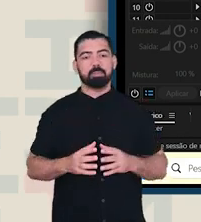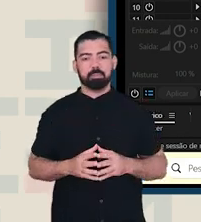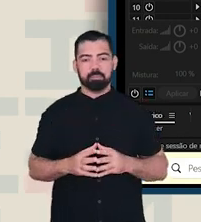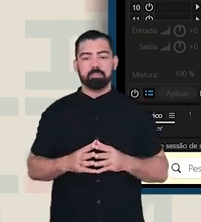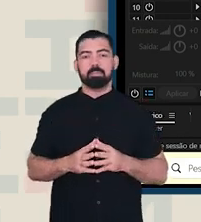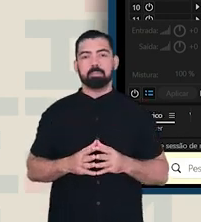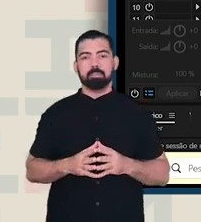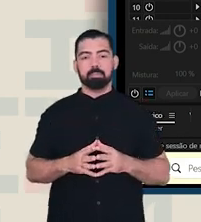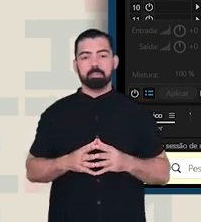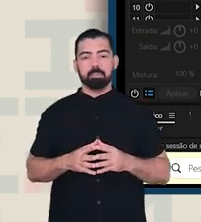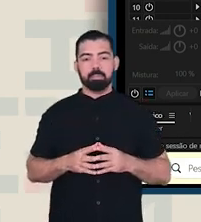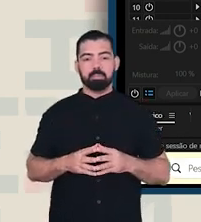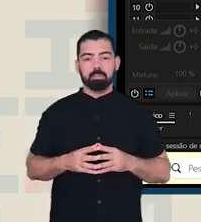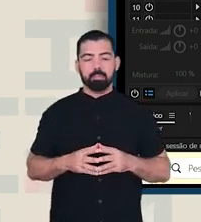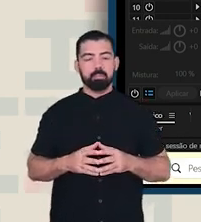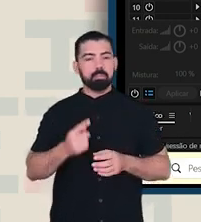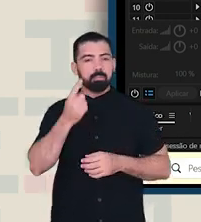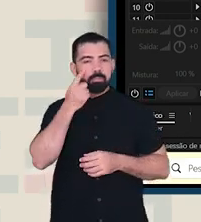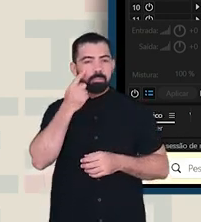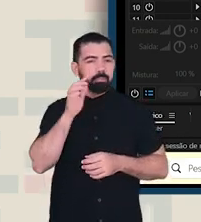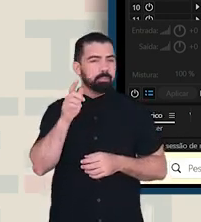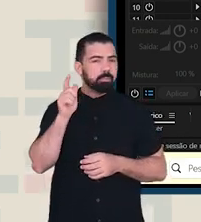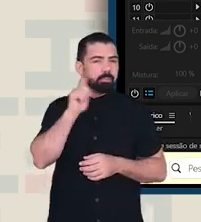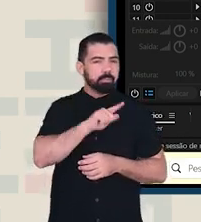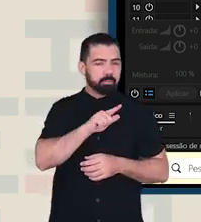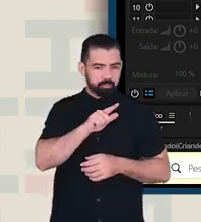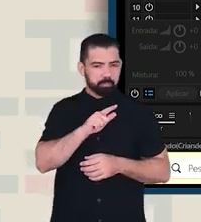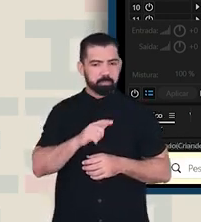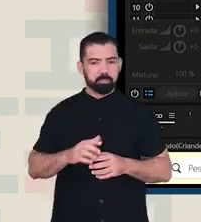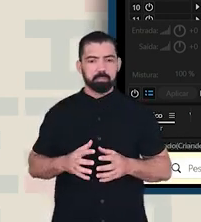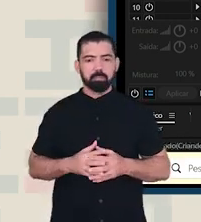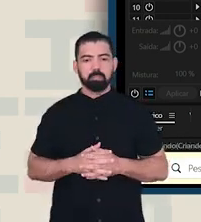pelo que eu me lembro. Vamos escutar esse som.